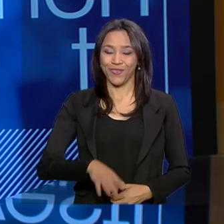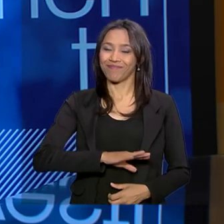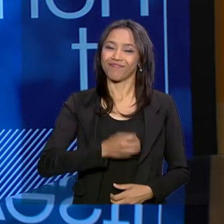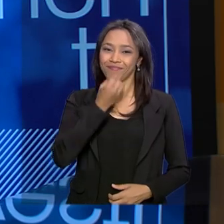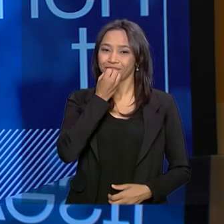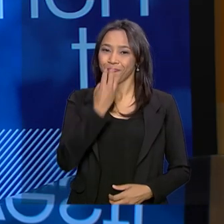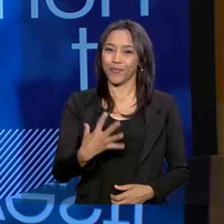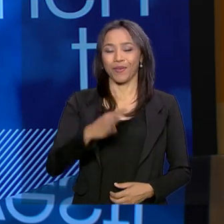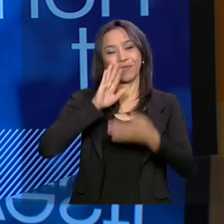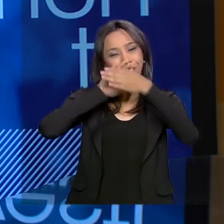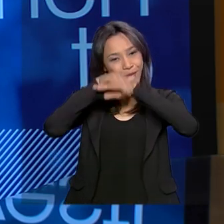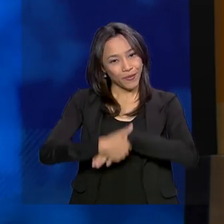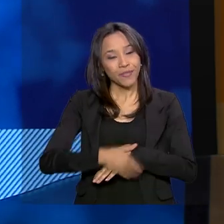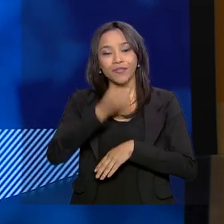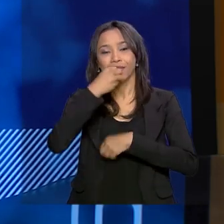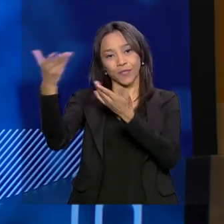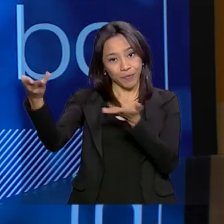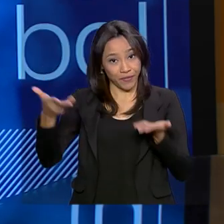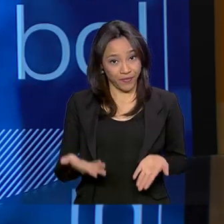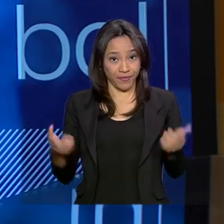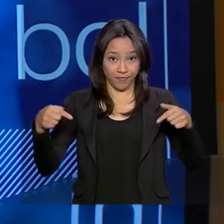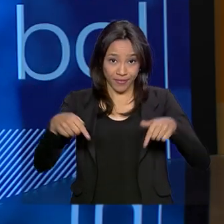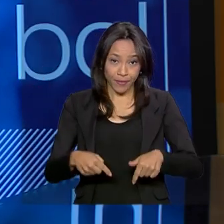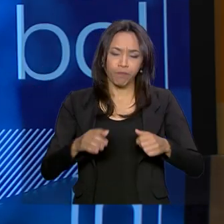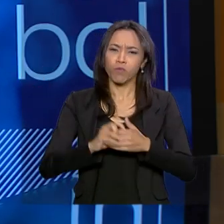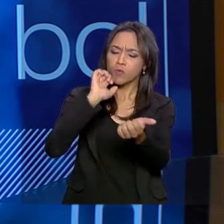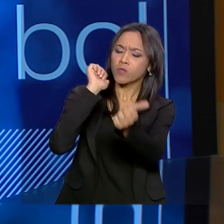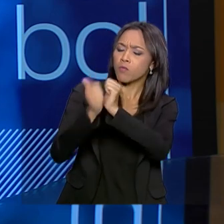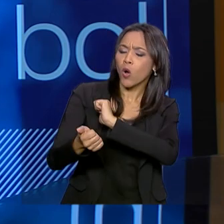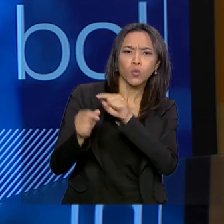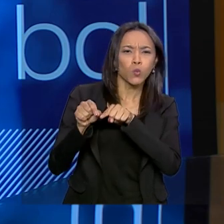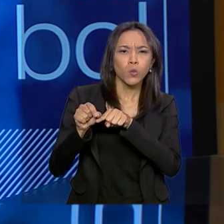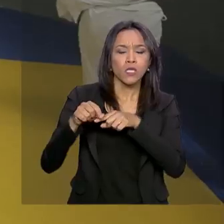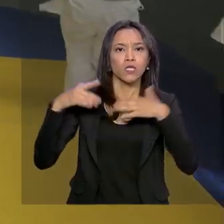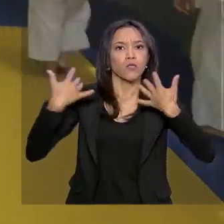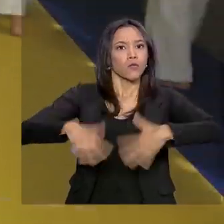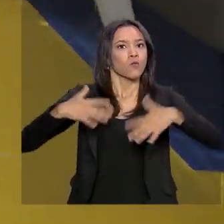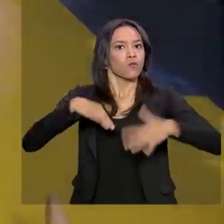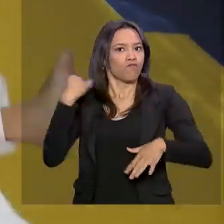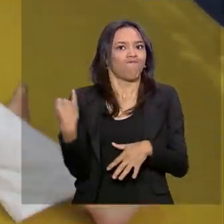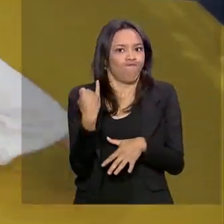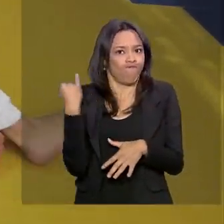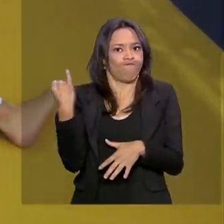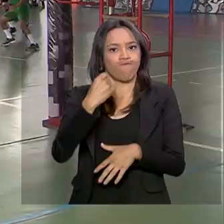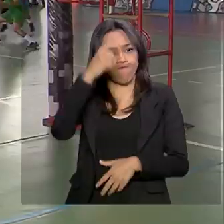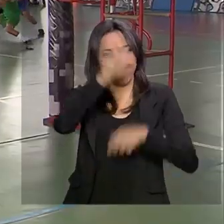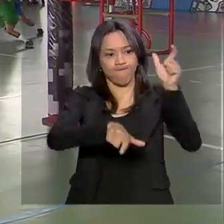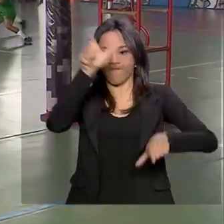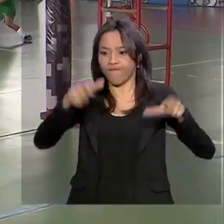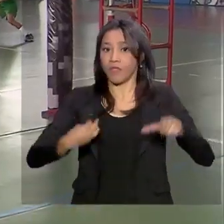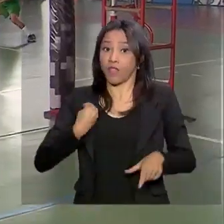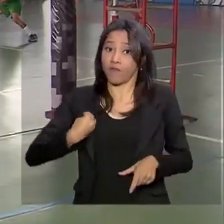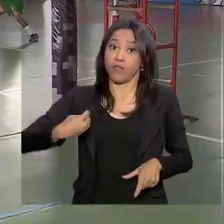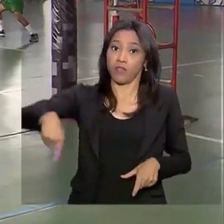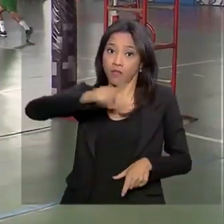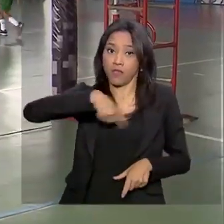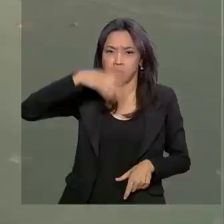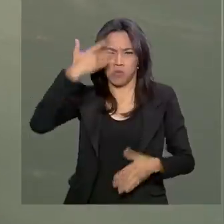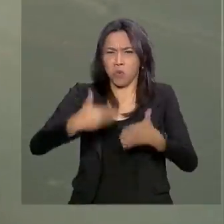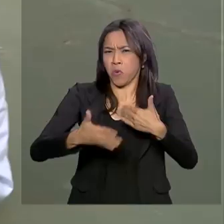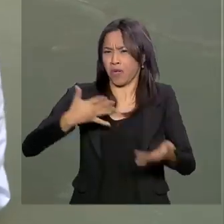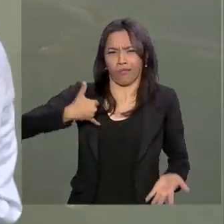Olá, boa noite e seja bem-vindo ao Brasil em Pauta. O esporte possui um papel imprescindível na vida das pessoas em qualquer